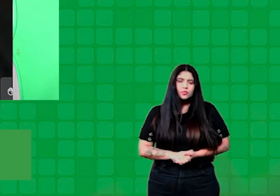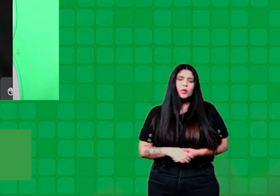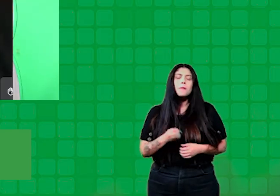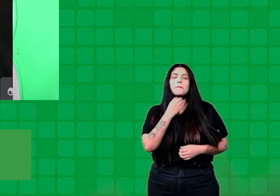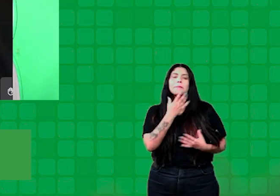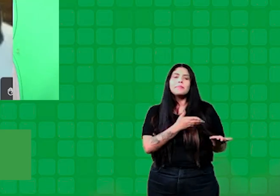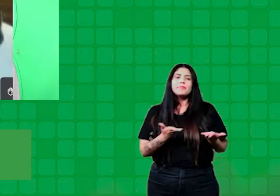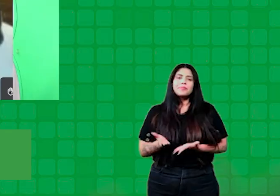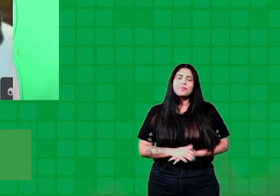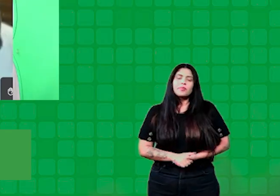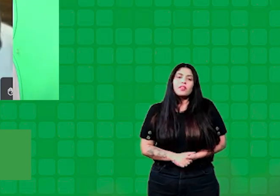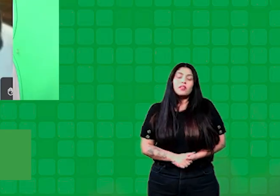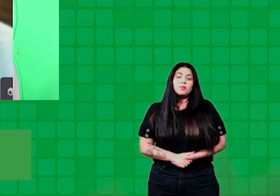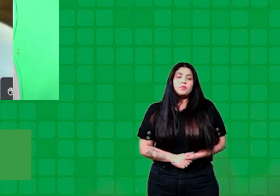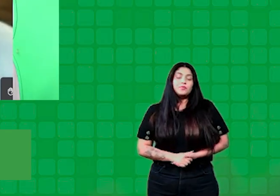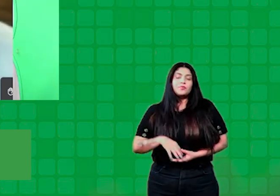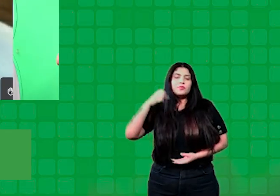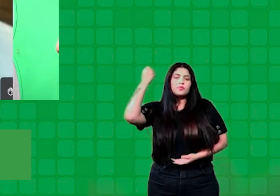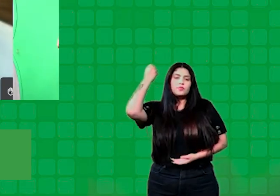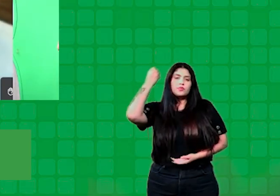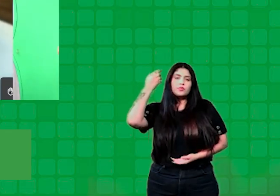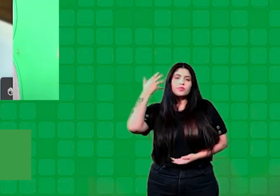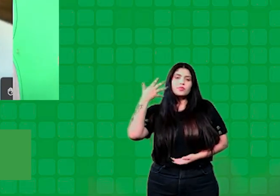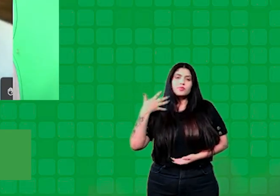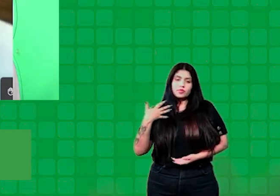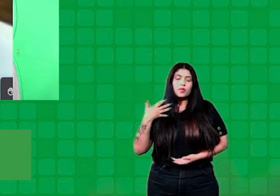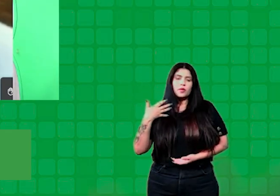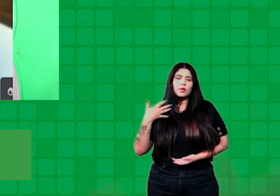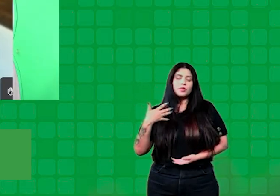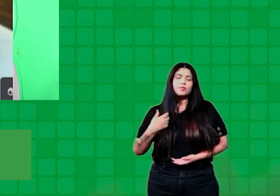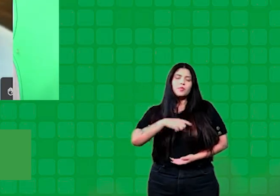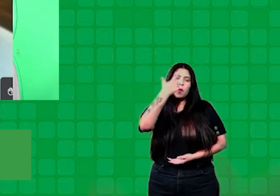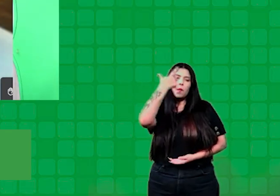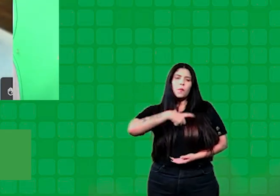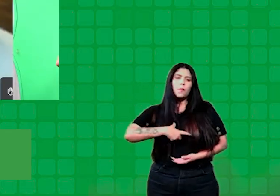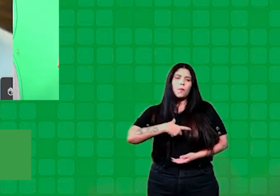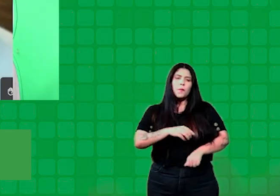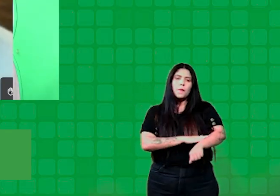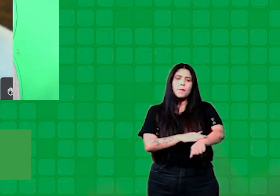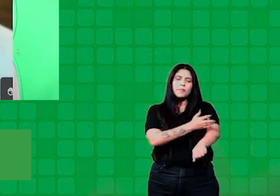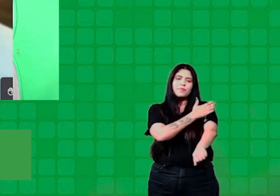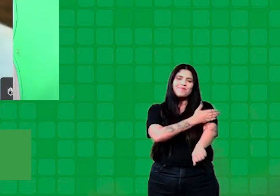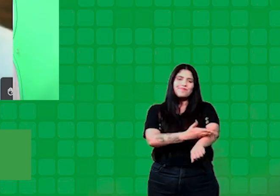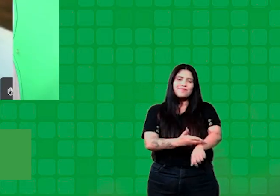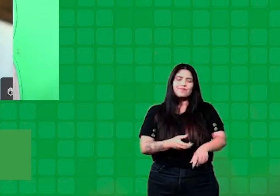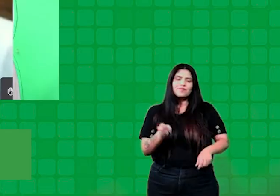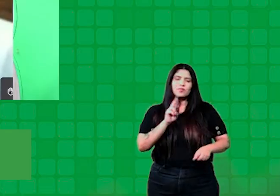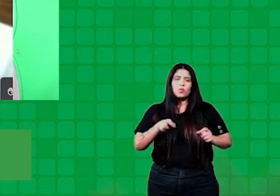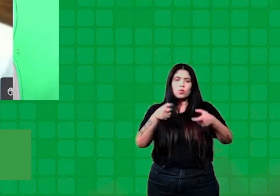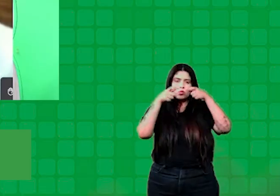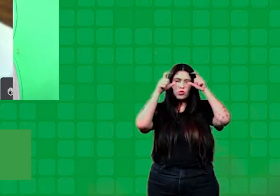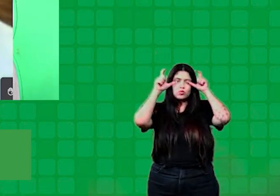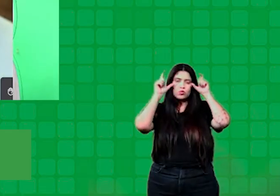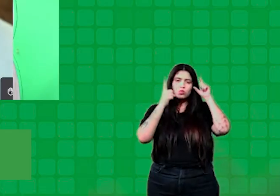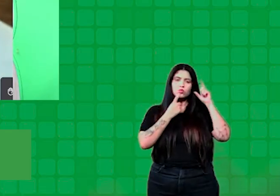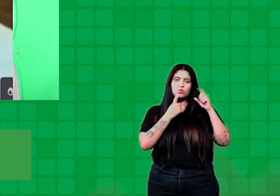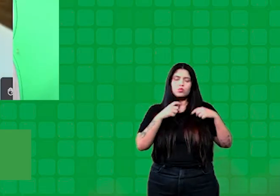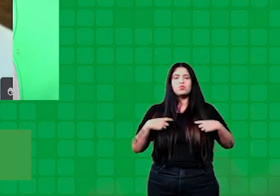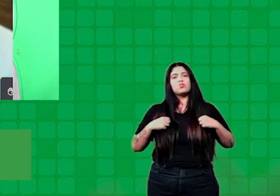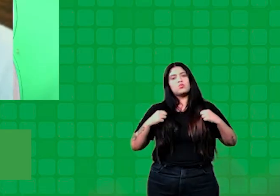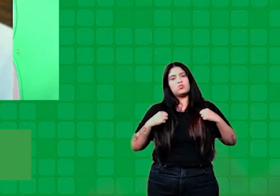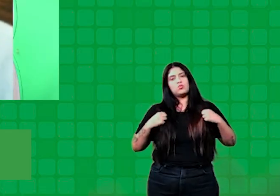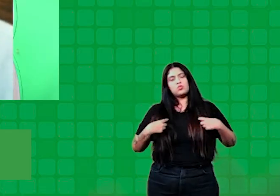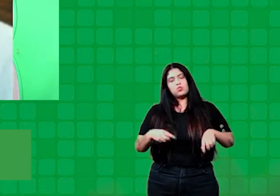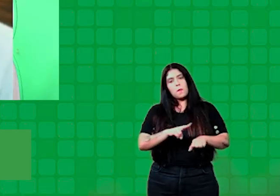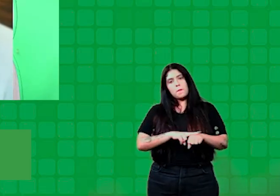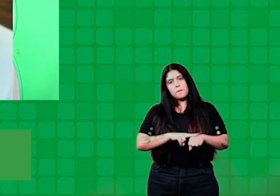Bem-vinda. Fazendo minha autodescrição, sou uma pessoa branca, estou com óculos vermelhos, uma blusa